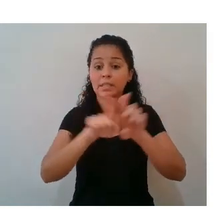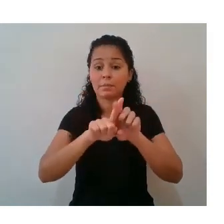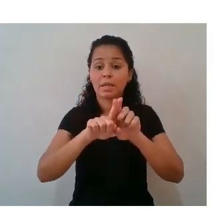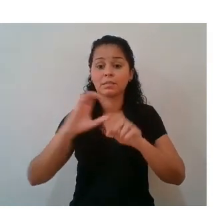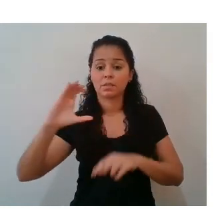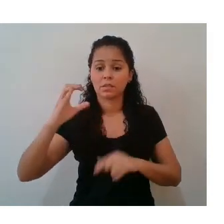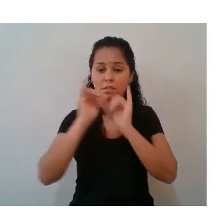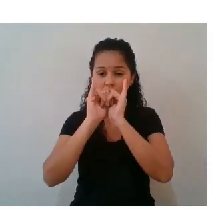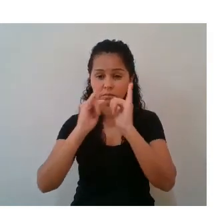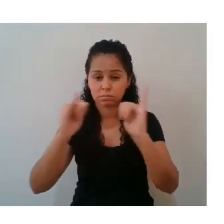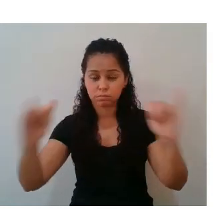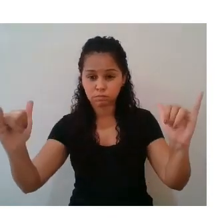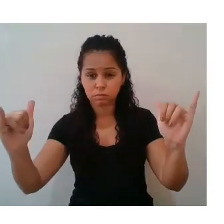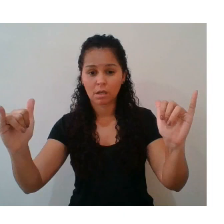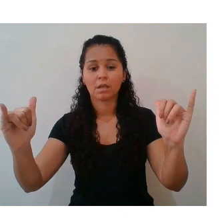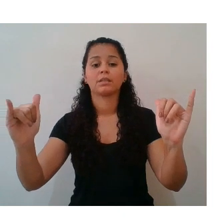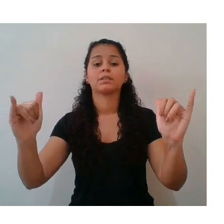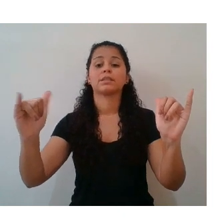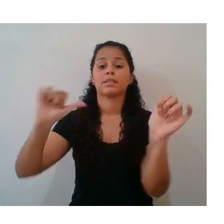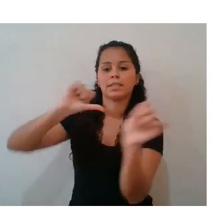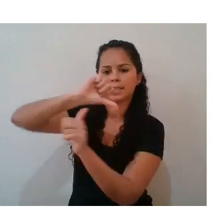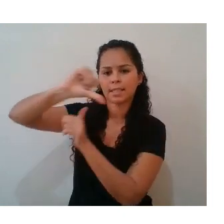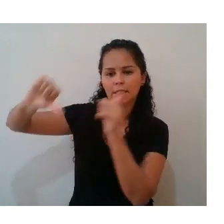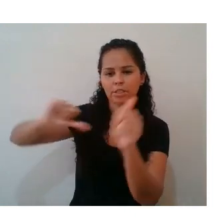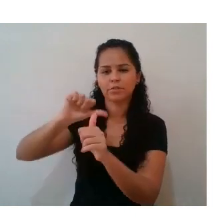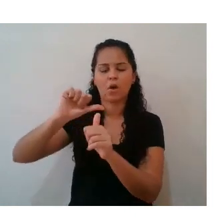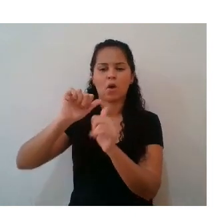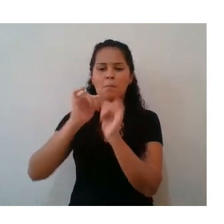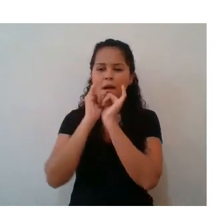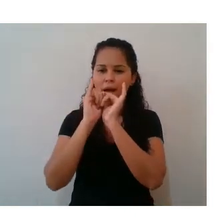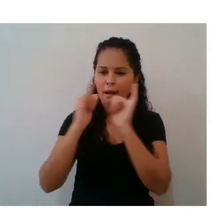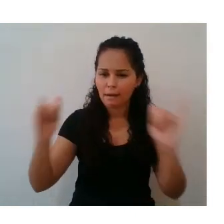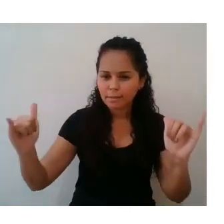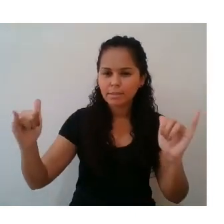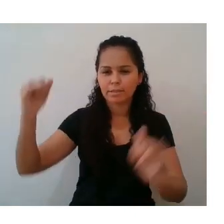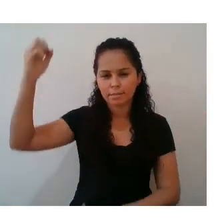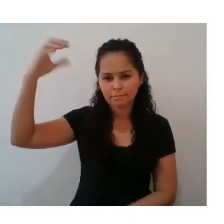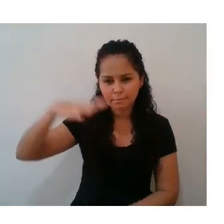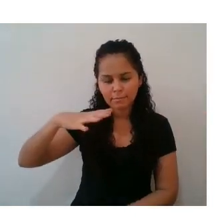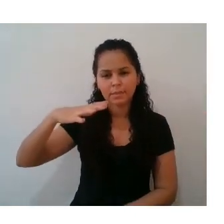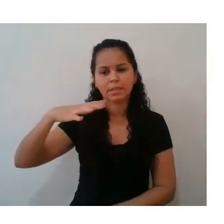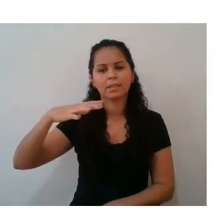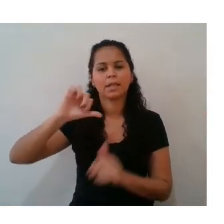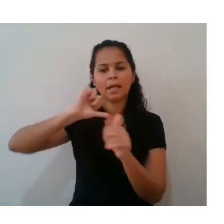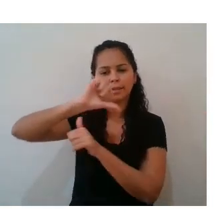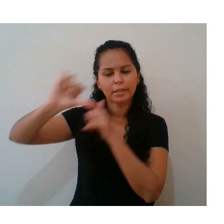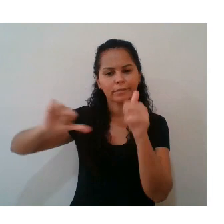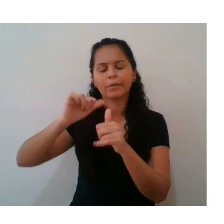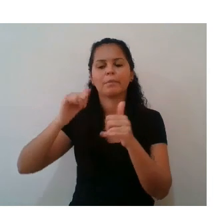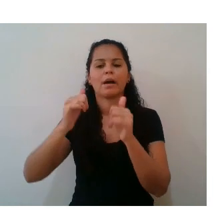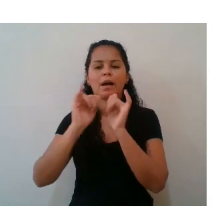que é responsável por passar pelo resistor e transformar a energia elétrica que contém nele, pode ser ainda em